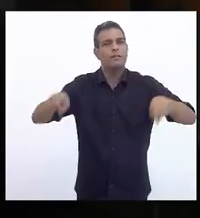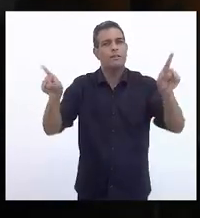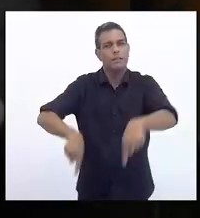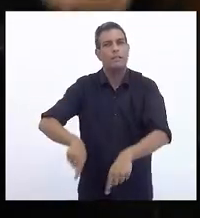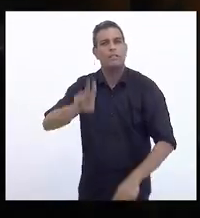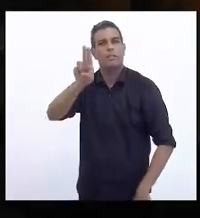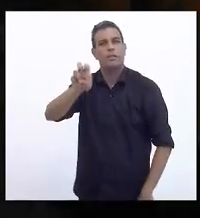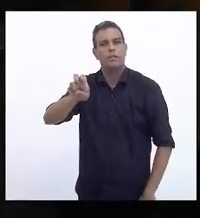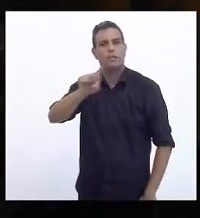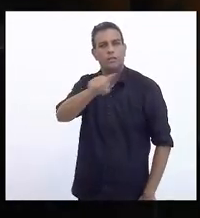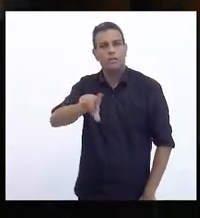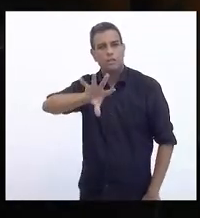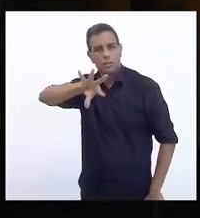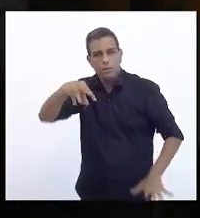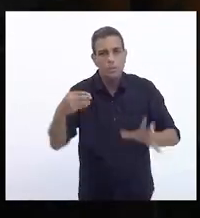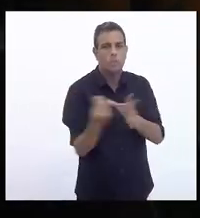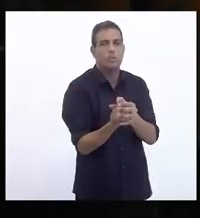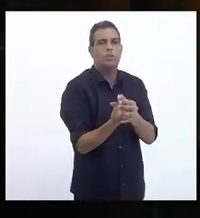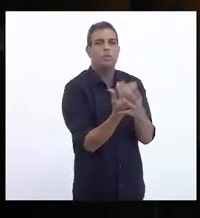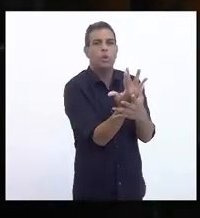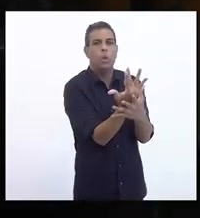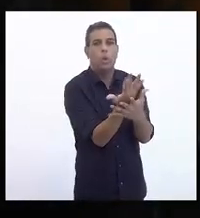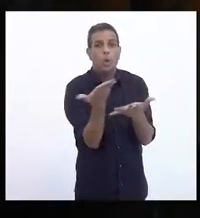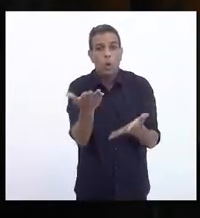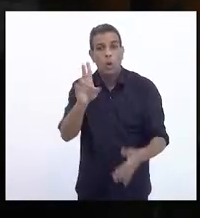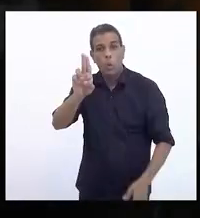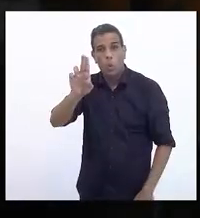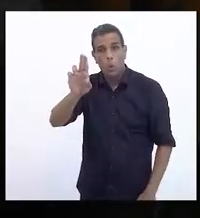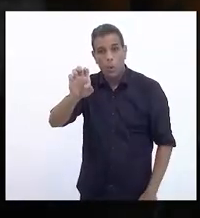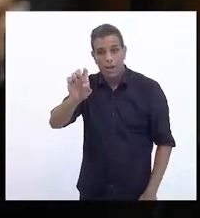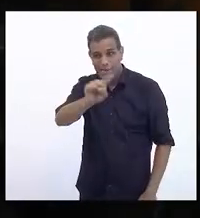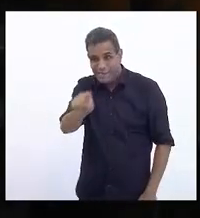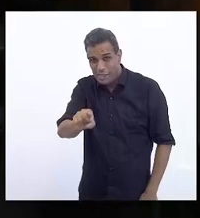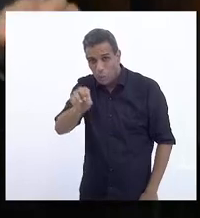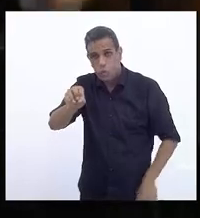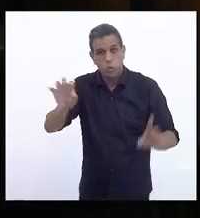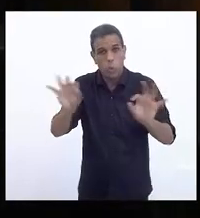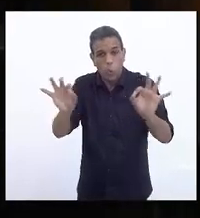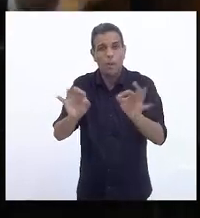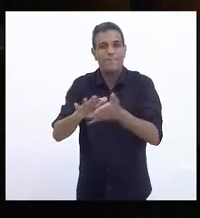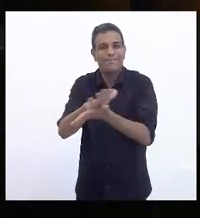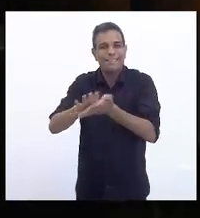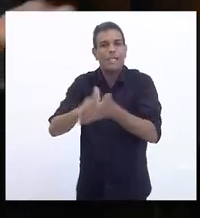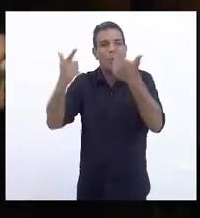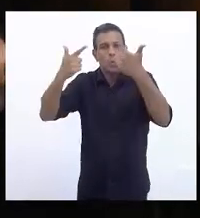UESO para que ela possa ser incorporada ao UESO. A UESO não existirá mais, a não ser na alma,